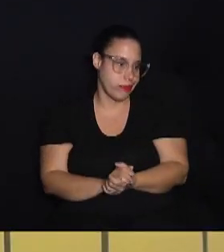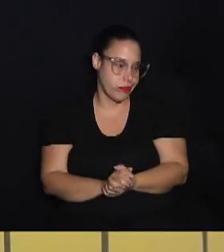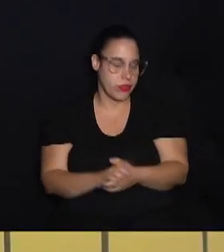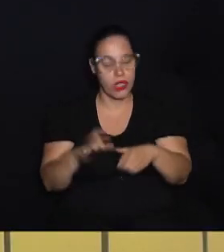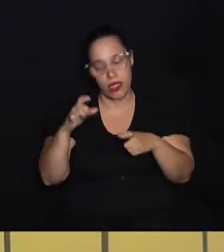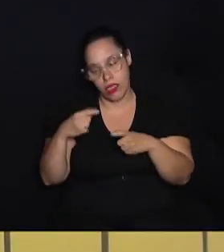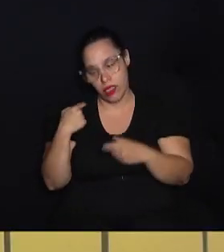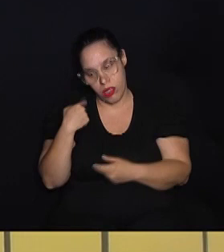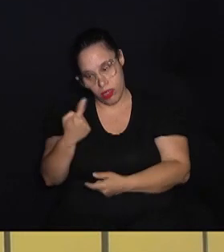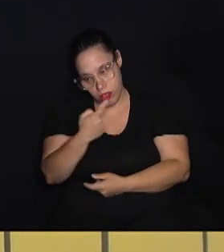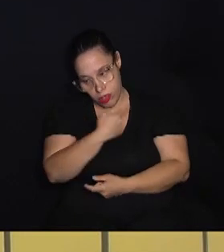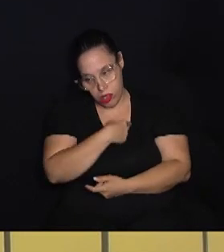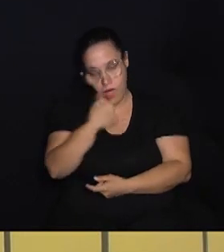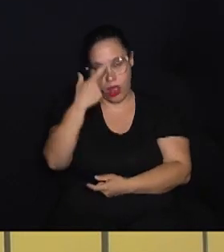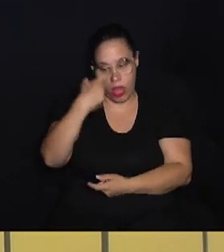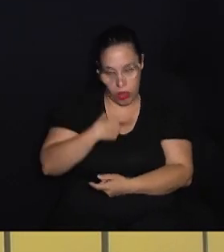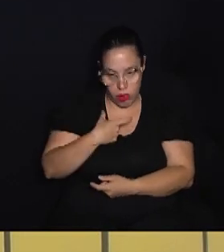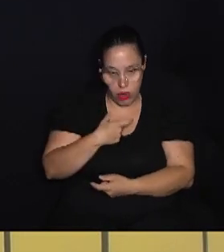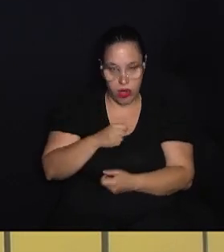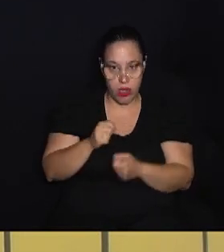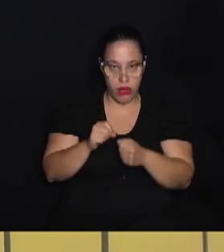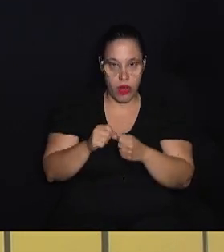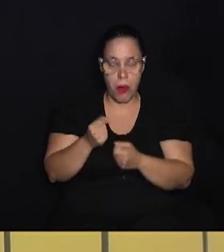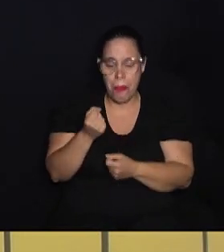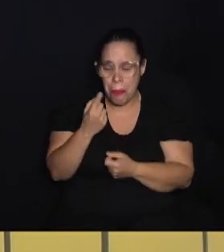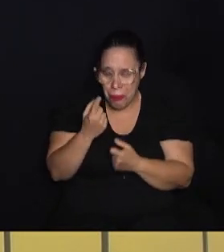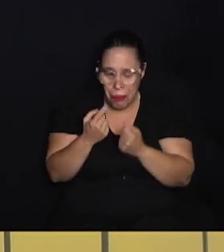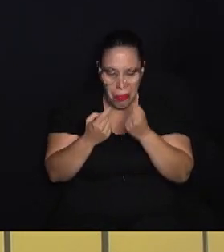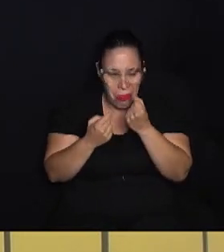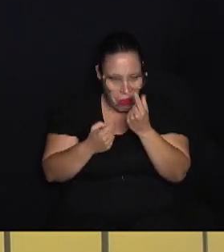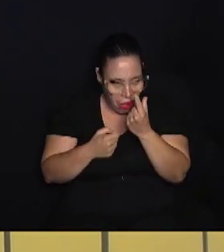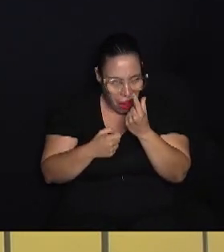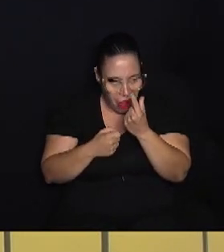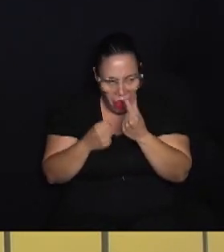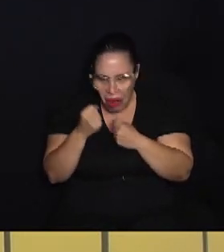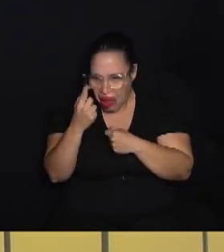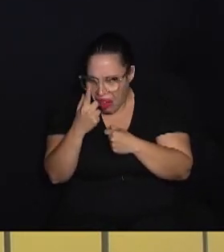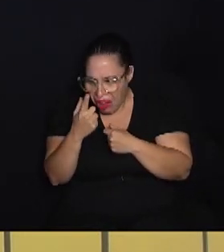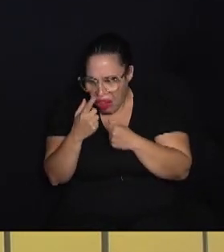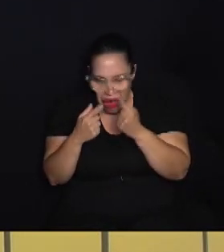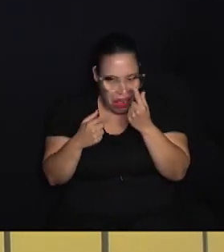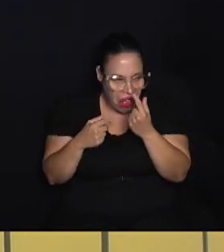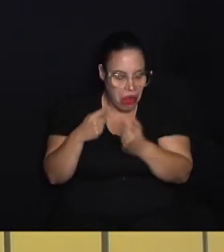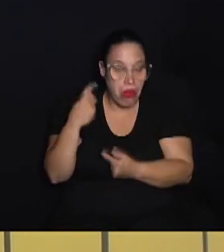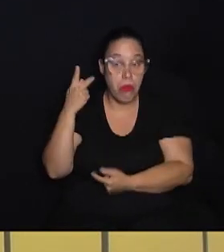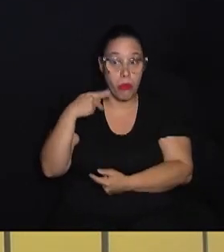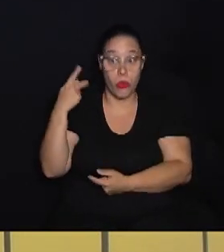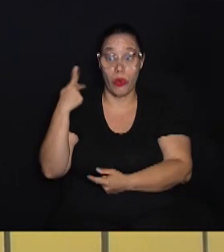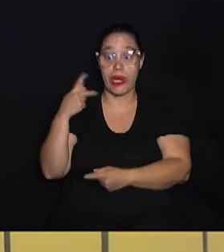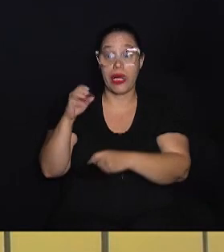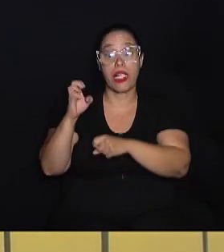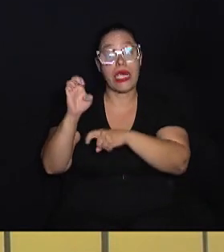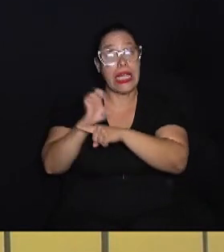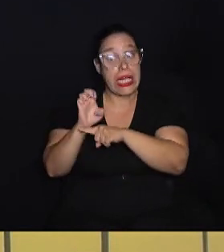um de nós fazer a nossa parte é muito pouco. A gente precisa de políticas de Estado,